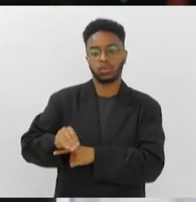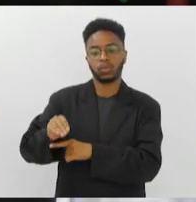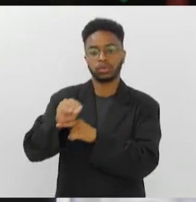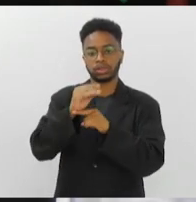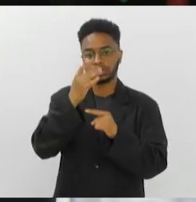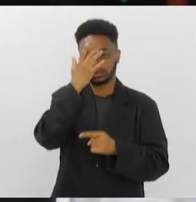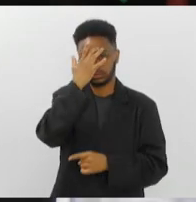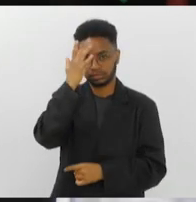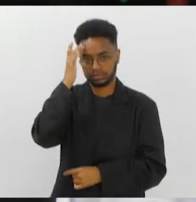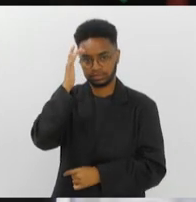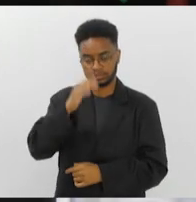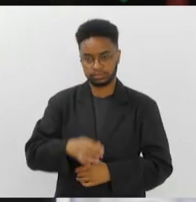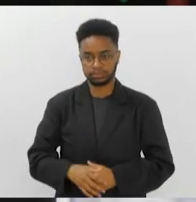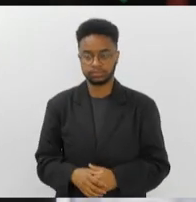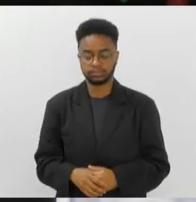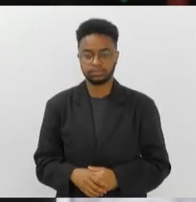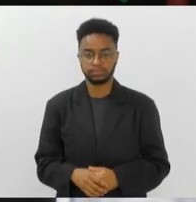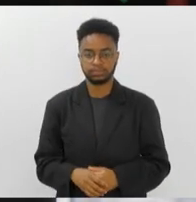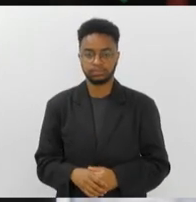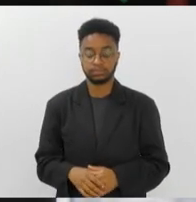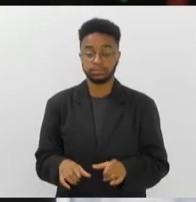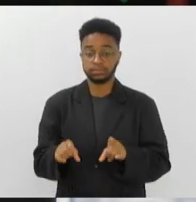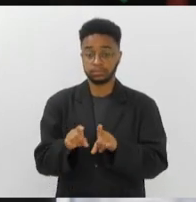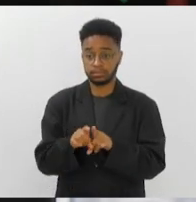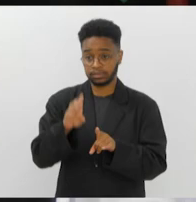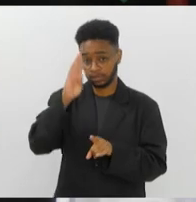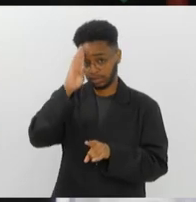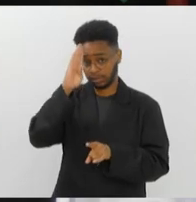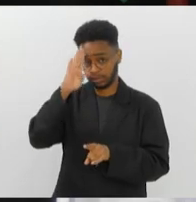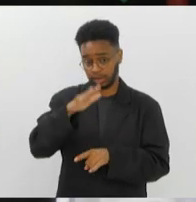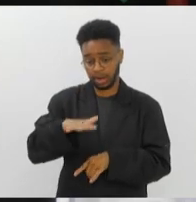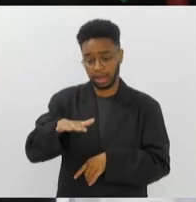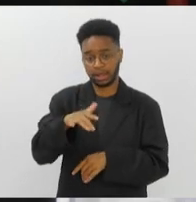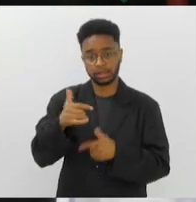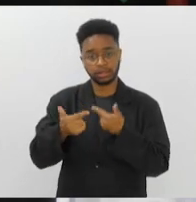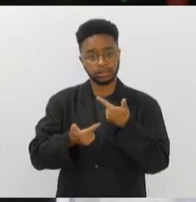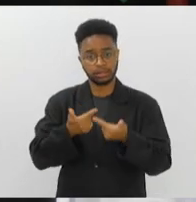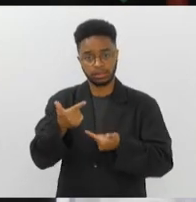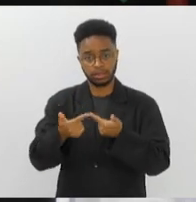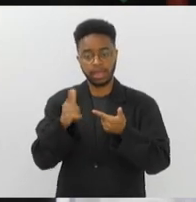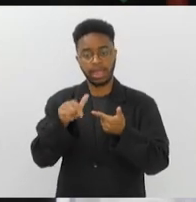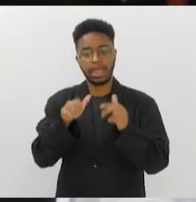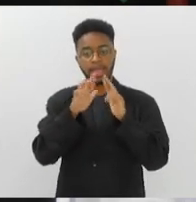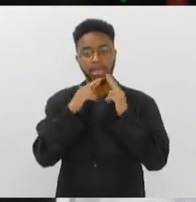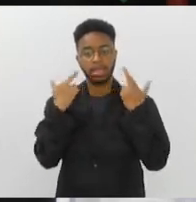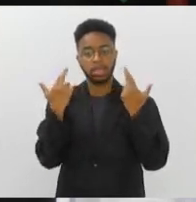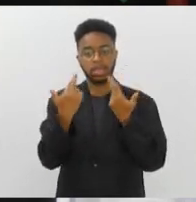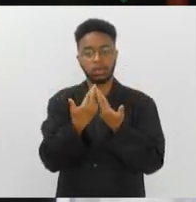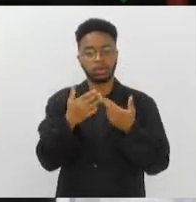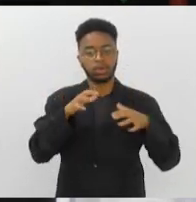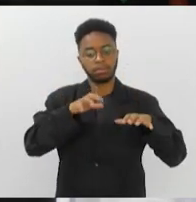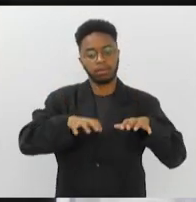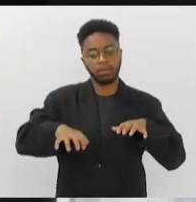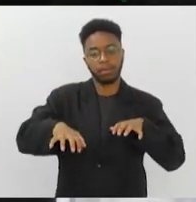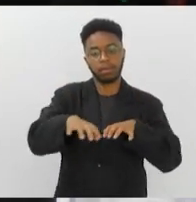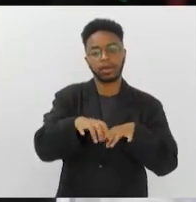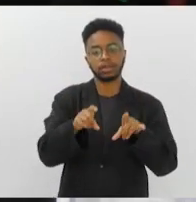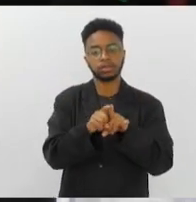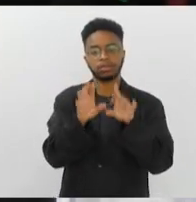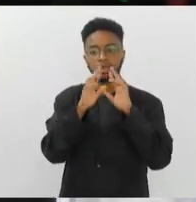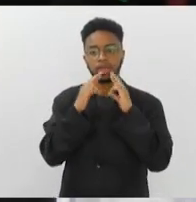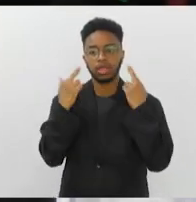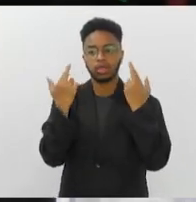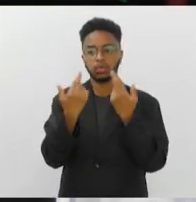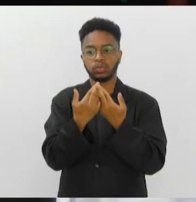saúde mental. As principais linhas de trabalho são as reuniões intersetoriais, as reuniões com o